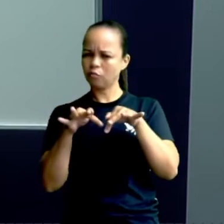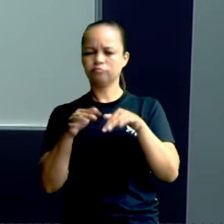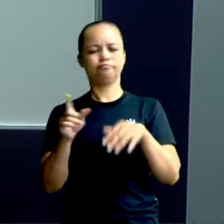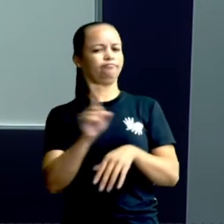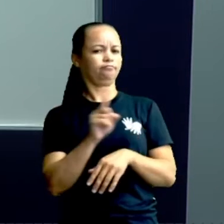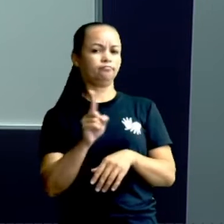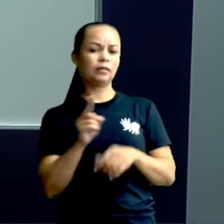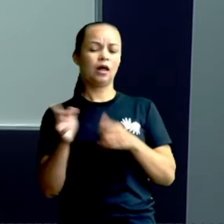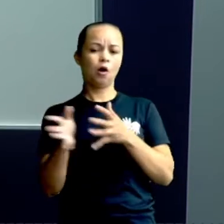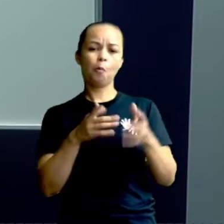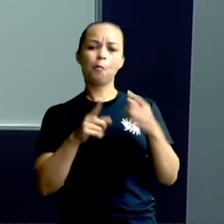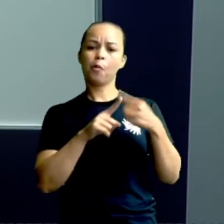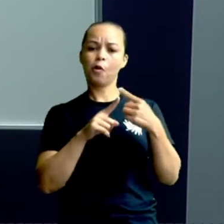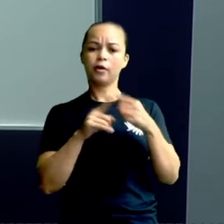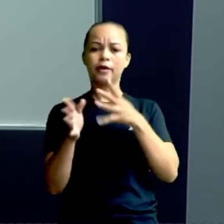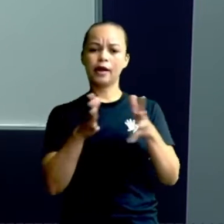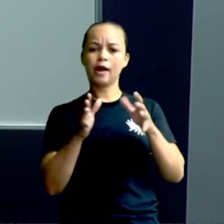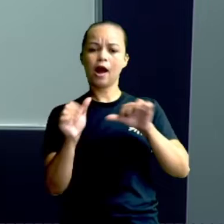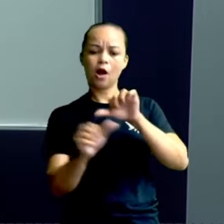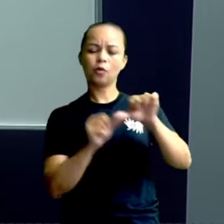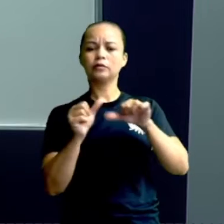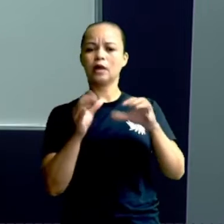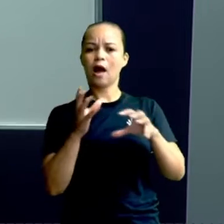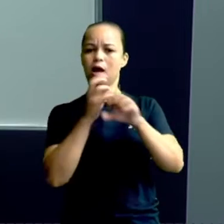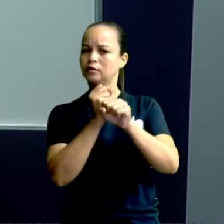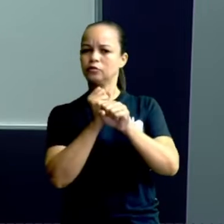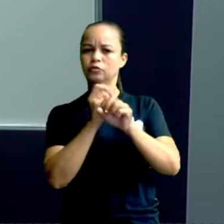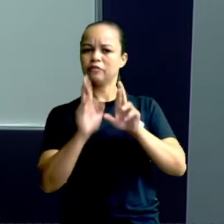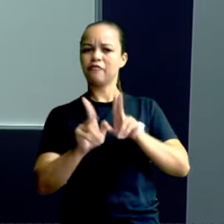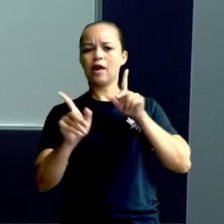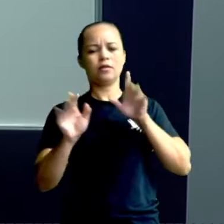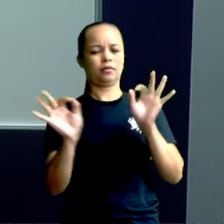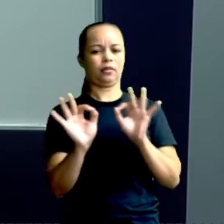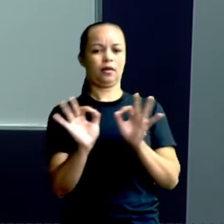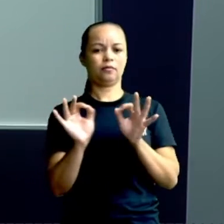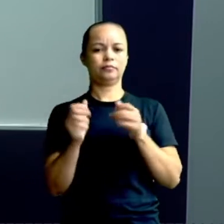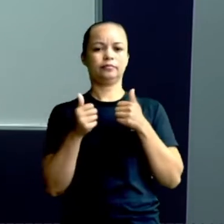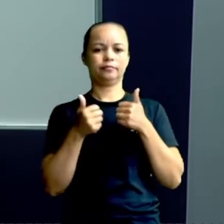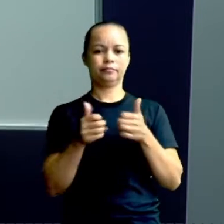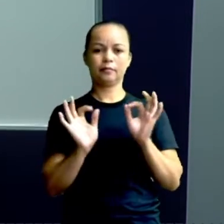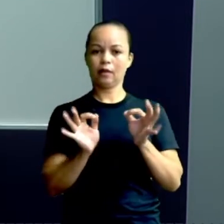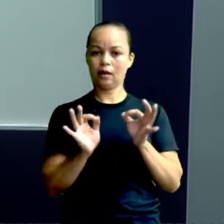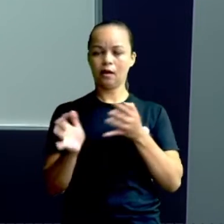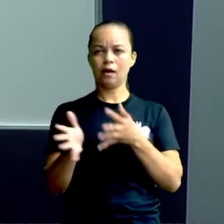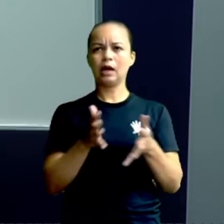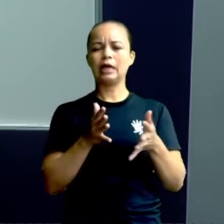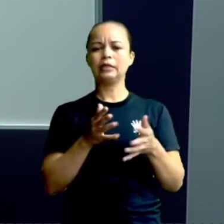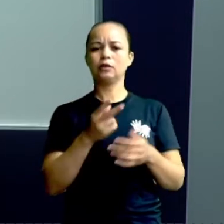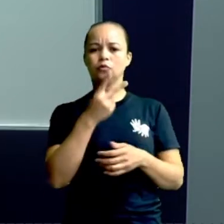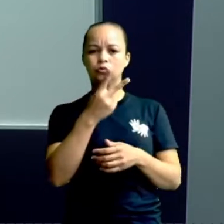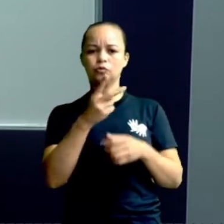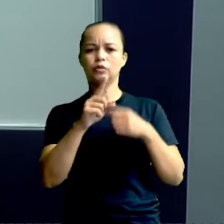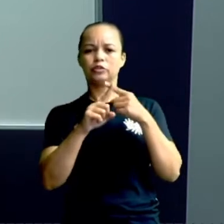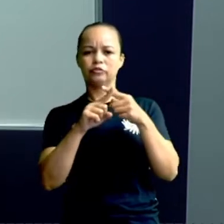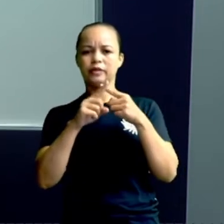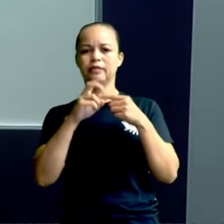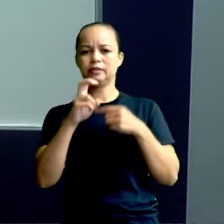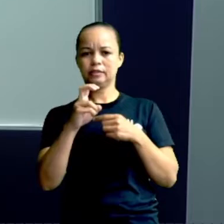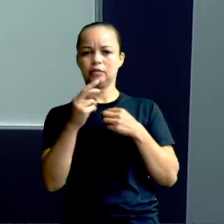a ordem dos fatores não altera o resultado, tá certo? Então, 2 vezes